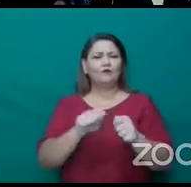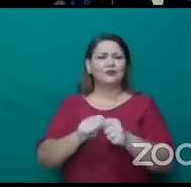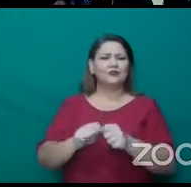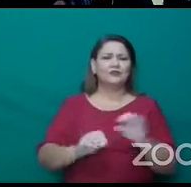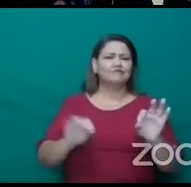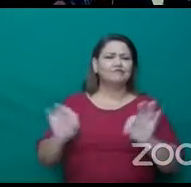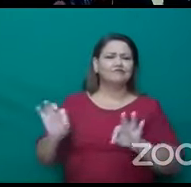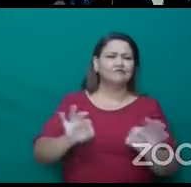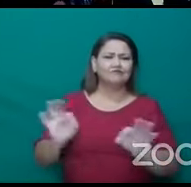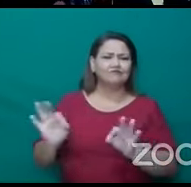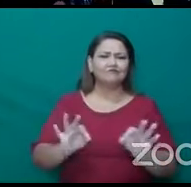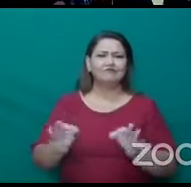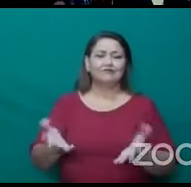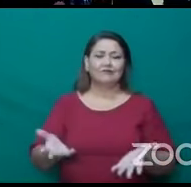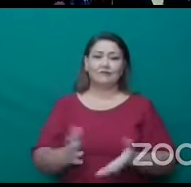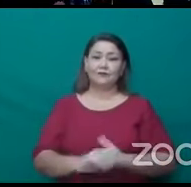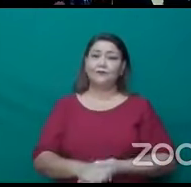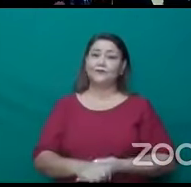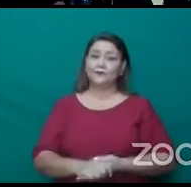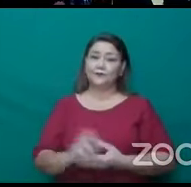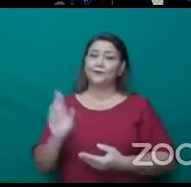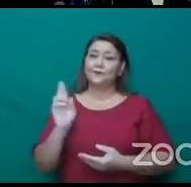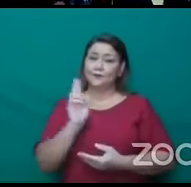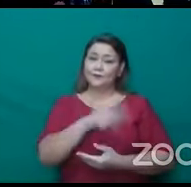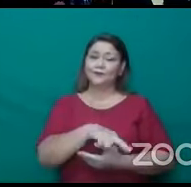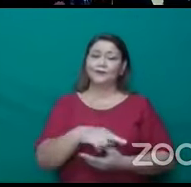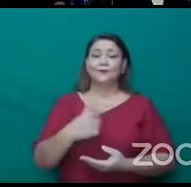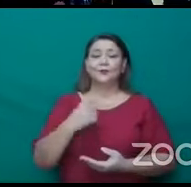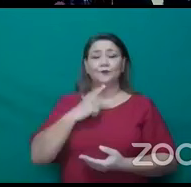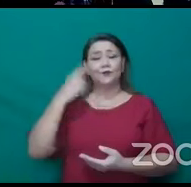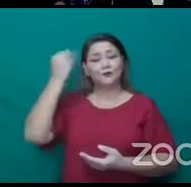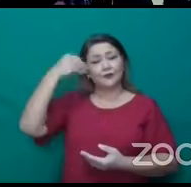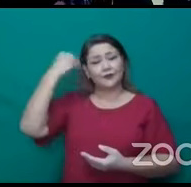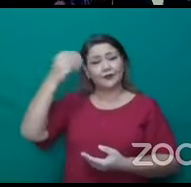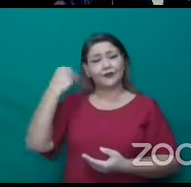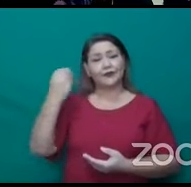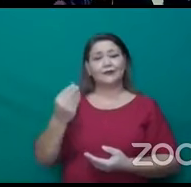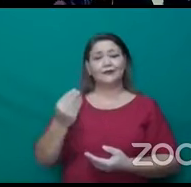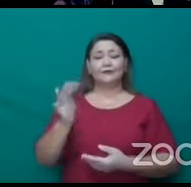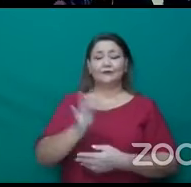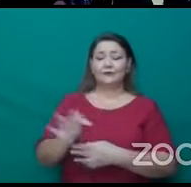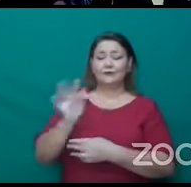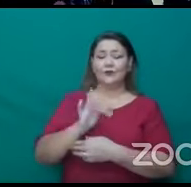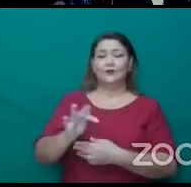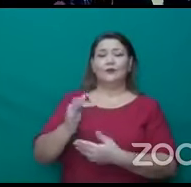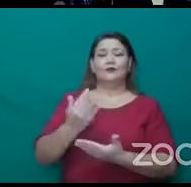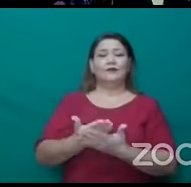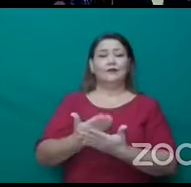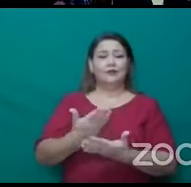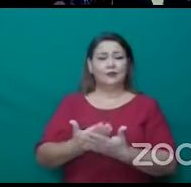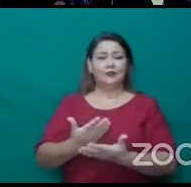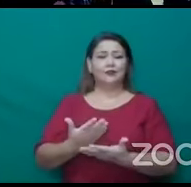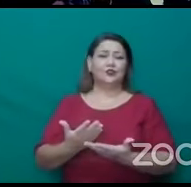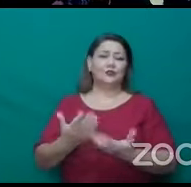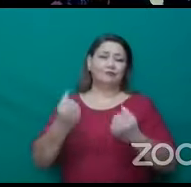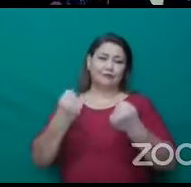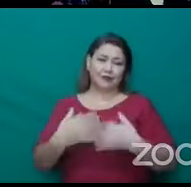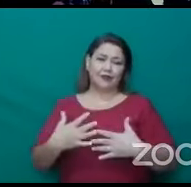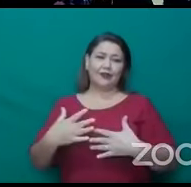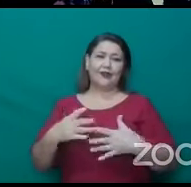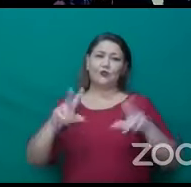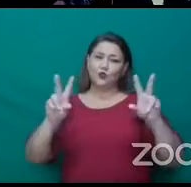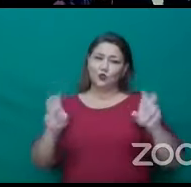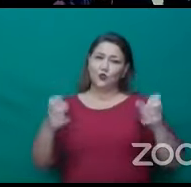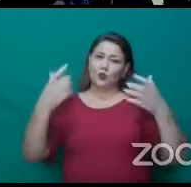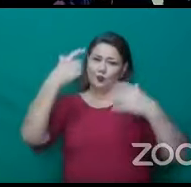Então, eu vou contar um pouquinho da minha experiência, porque assim, na faculdade eu acho que contaram sobre mim, assim. Eu acho que às